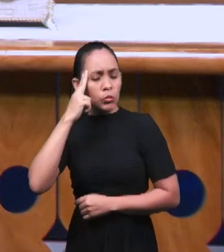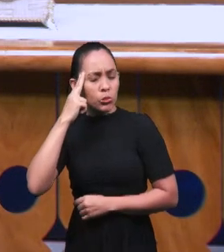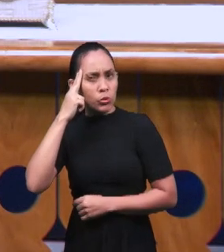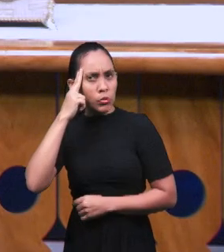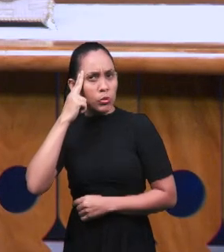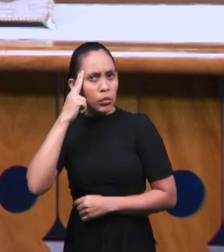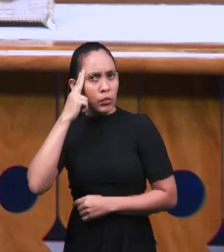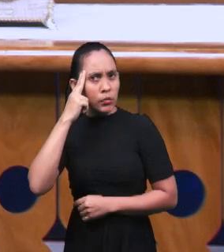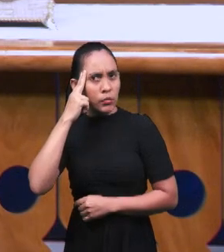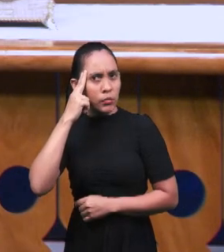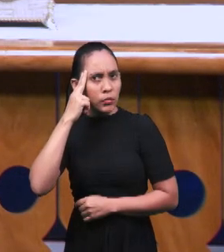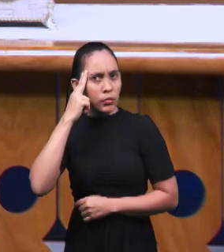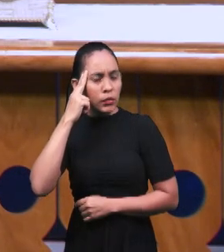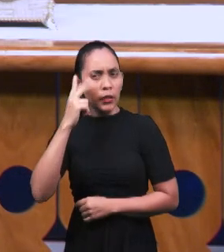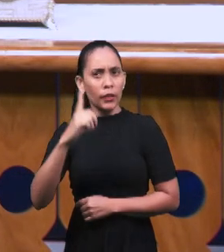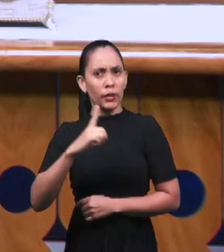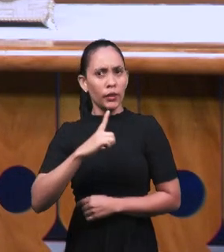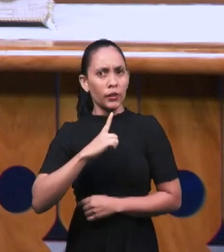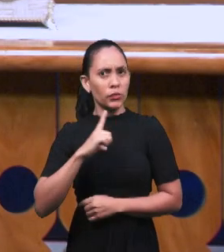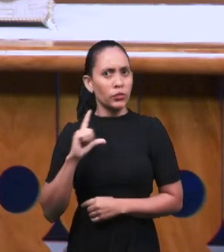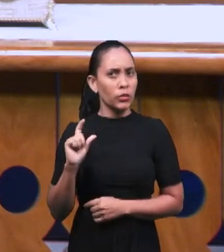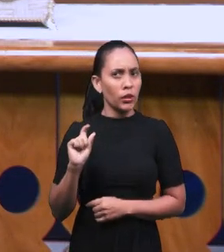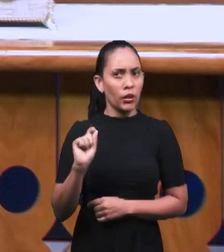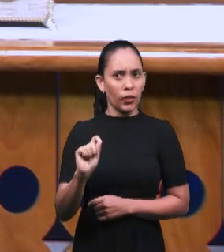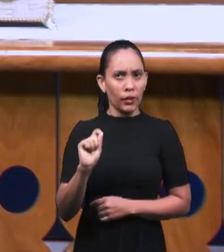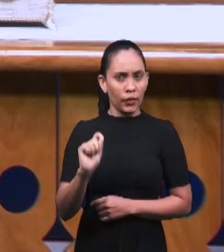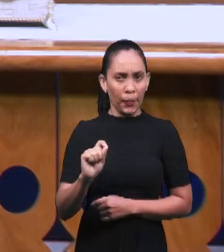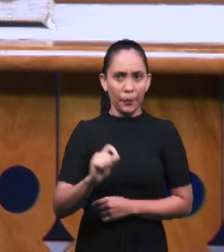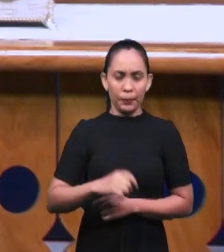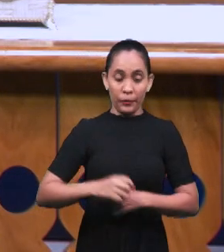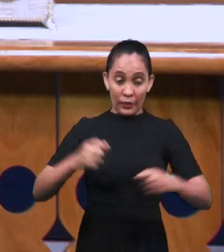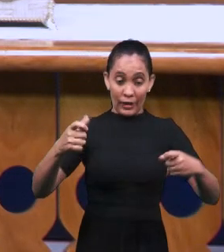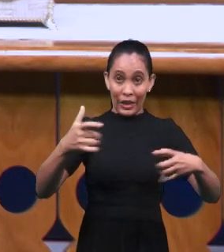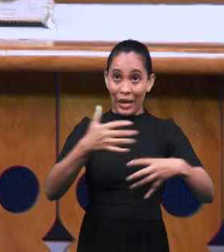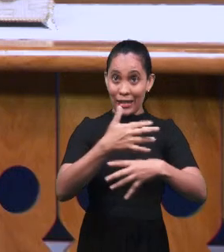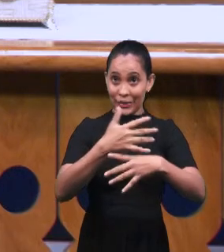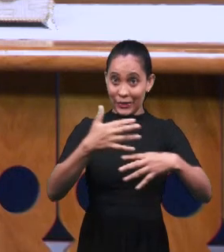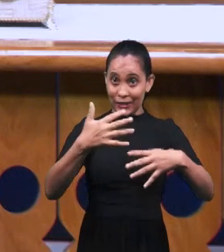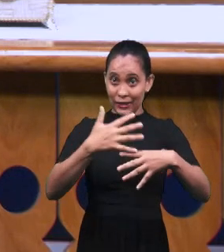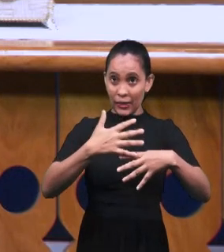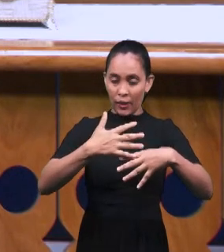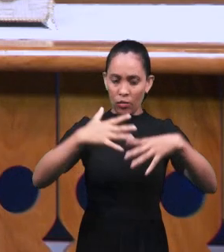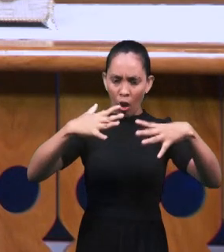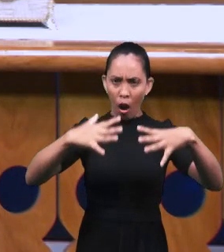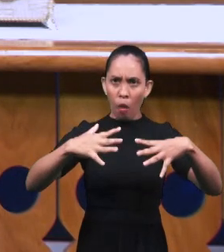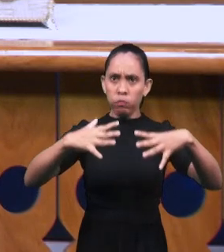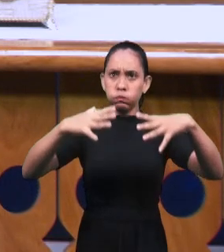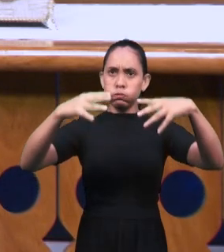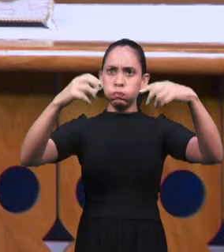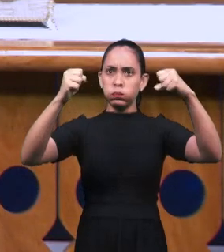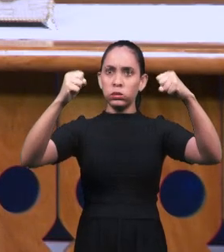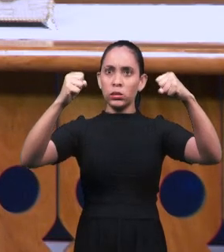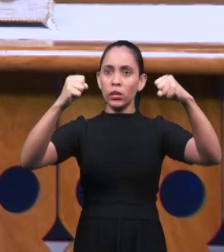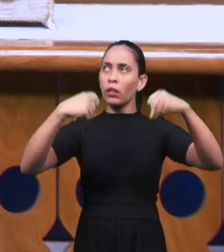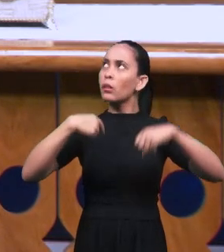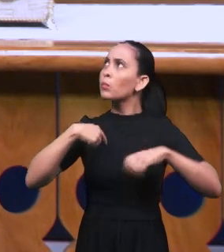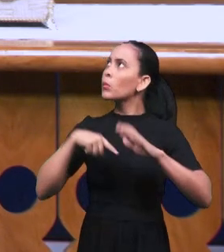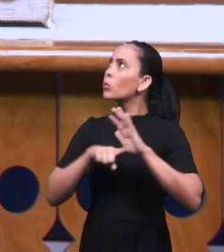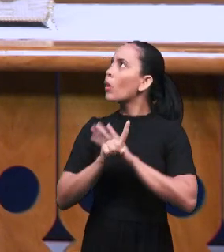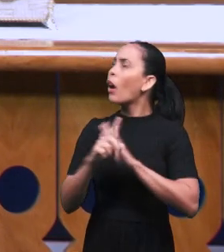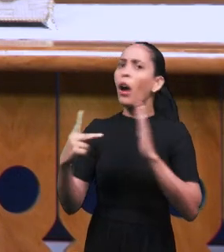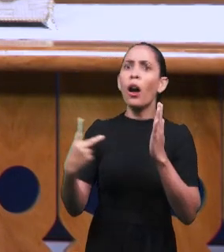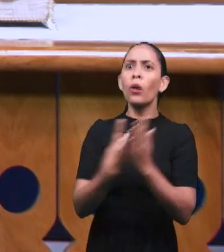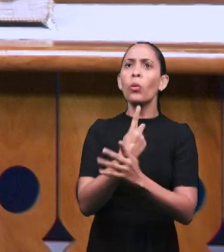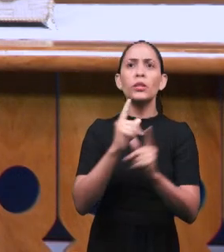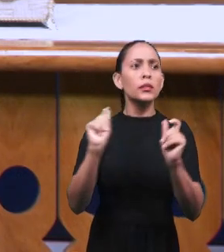E a cidade estava toda apagada. E ela disse: o que é que está acontecendo? O que é que